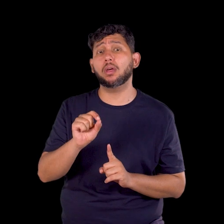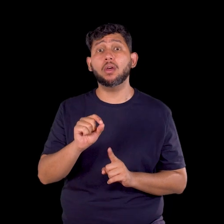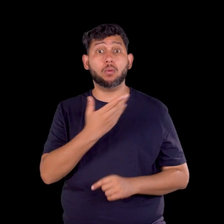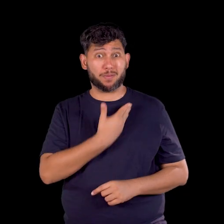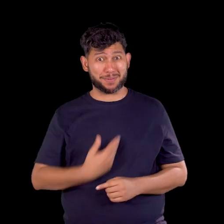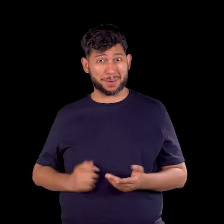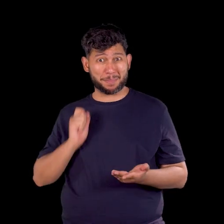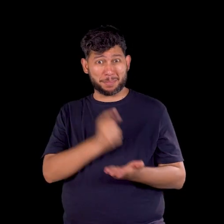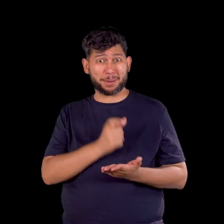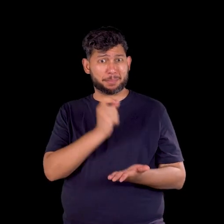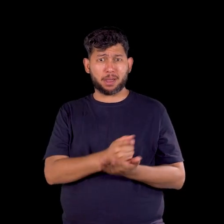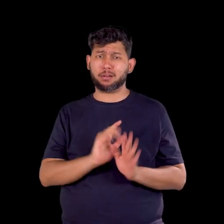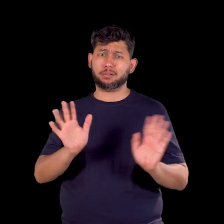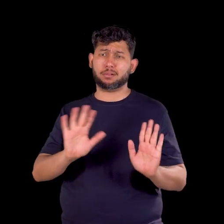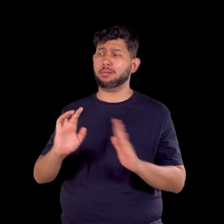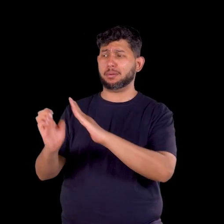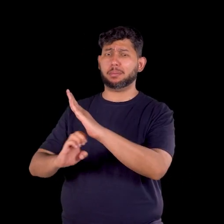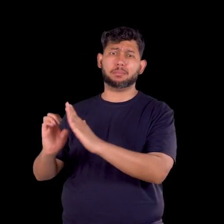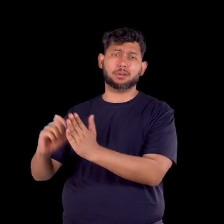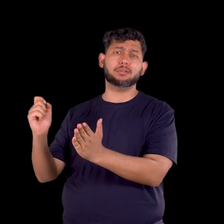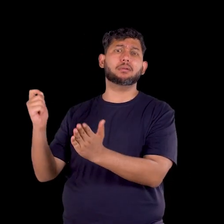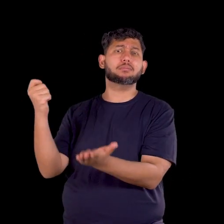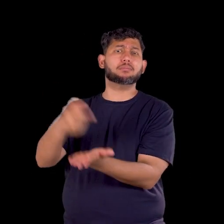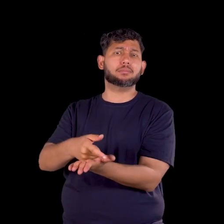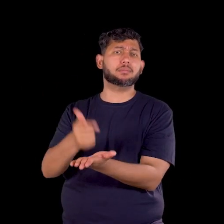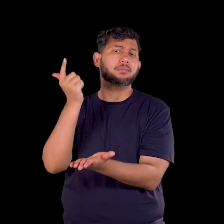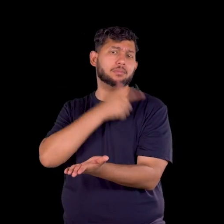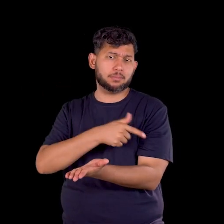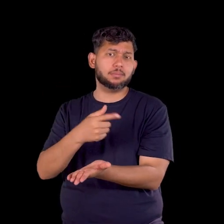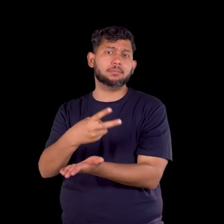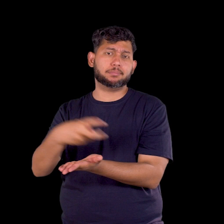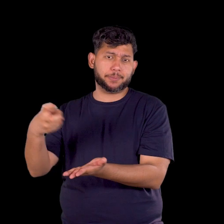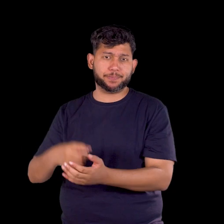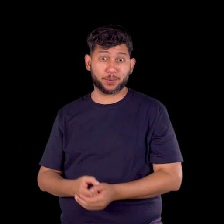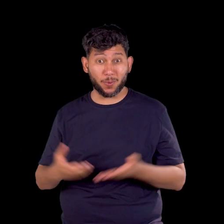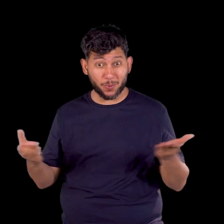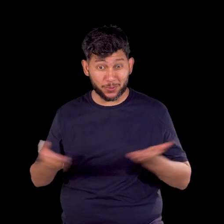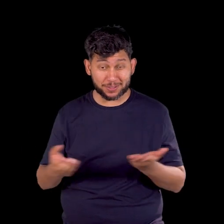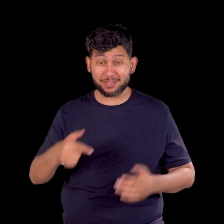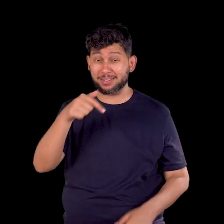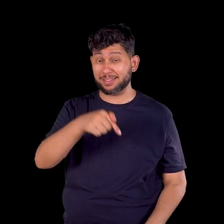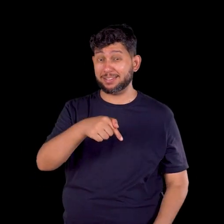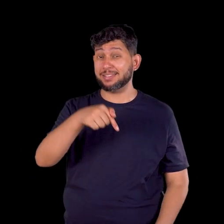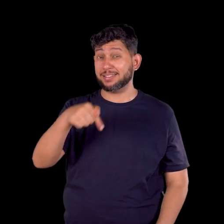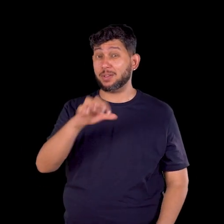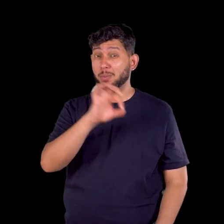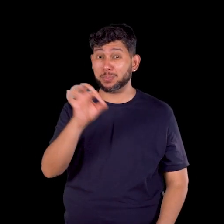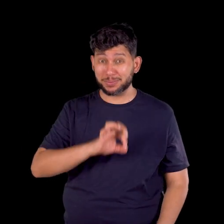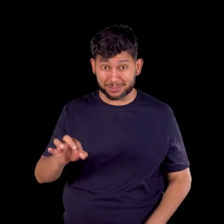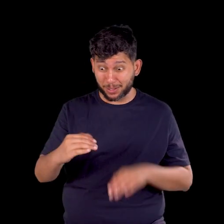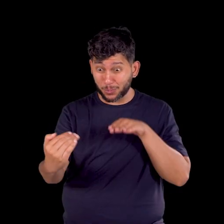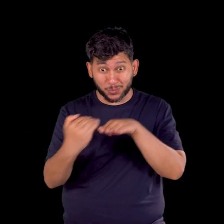contas do Estado. Hoje, 77% das nossas rodovias não são